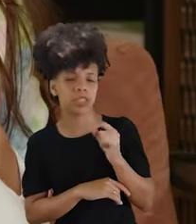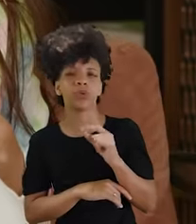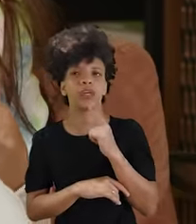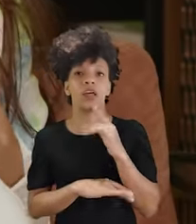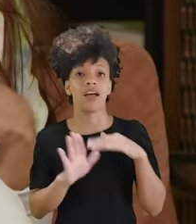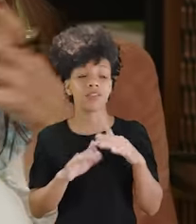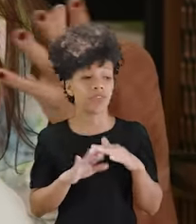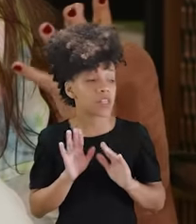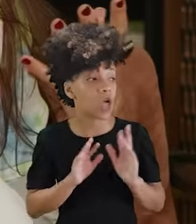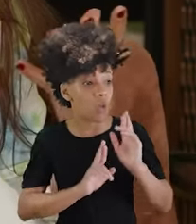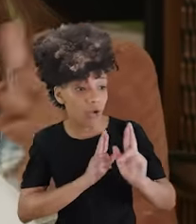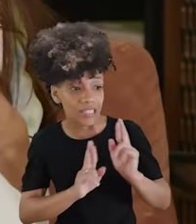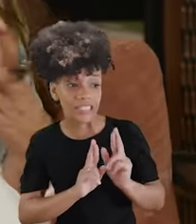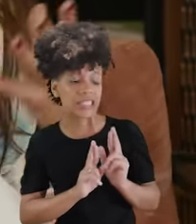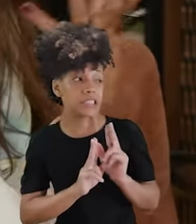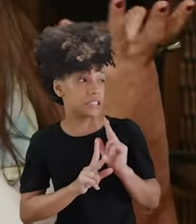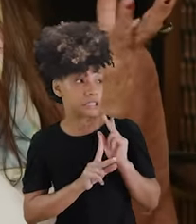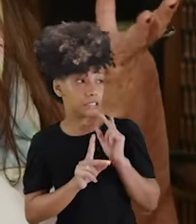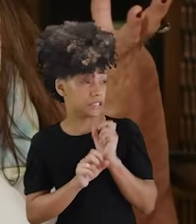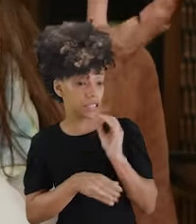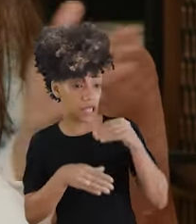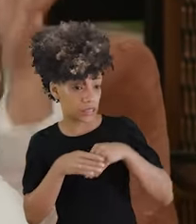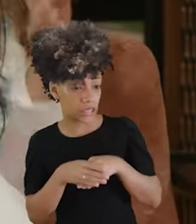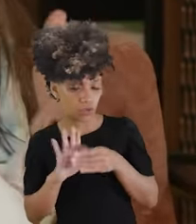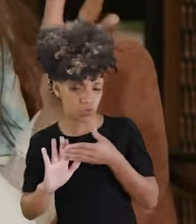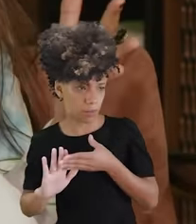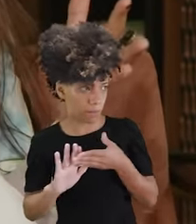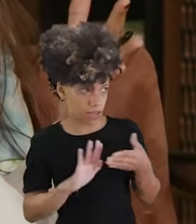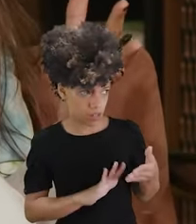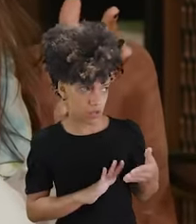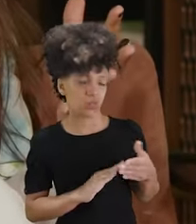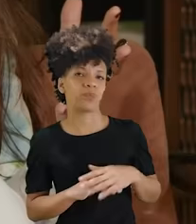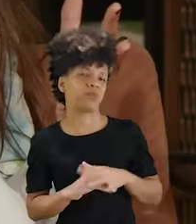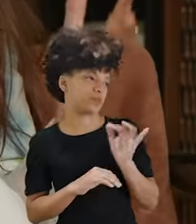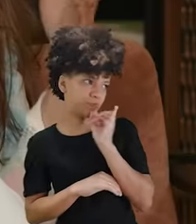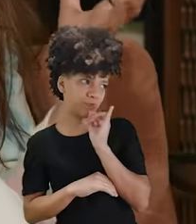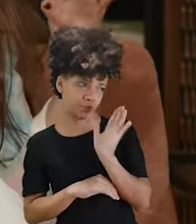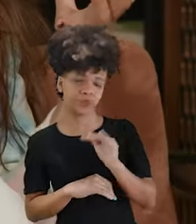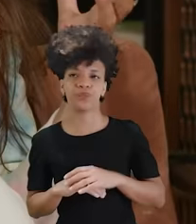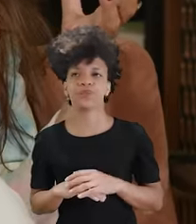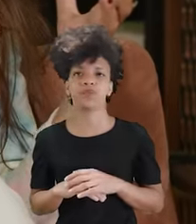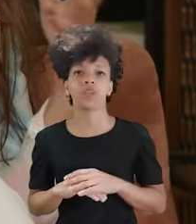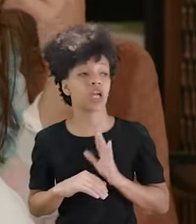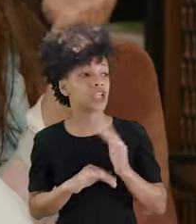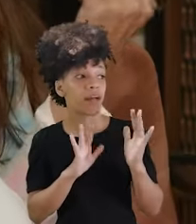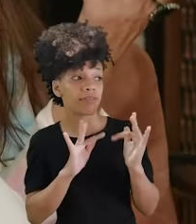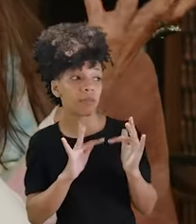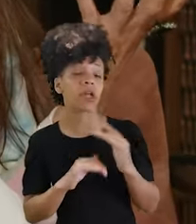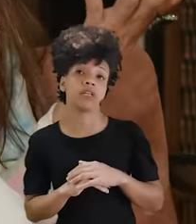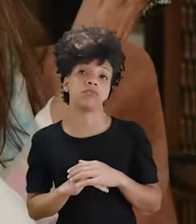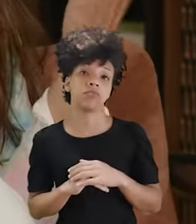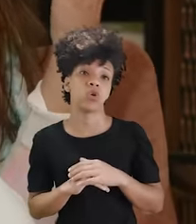para cá é que às vezes uma relação que é muito intensa dentro de uma temporada por exemplo